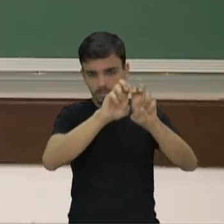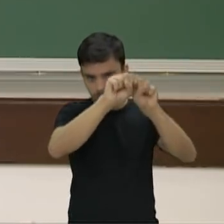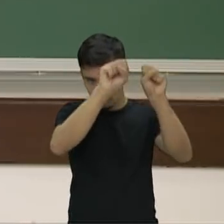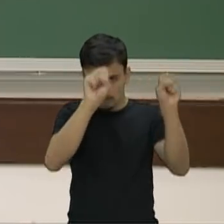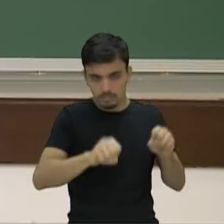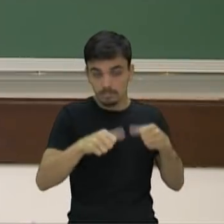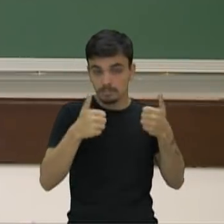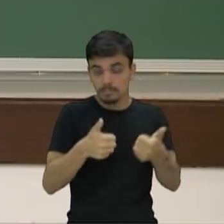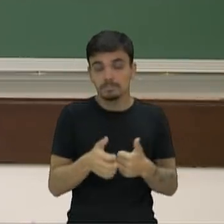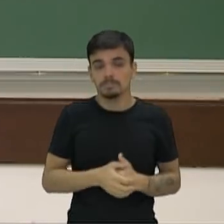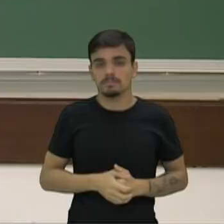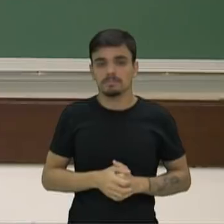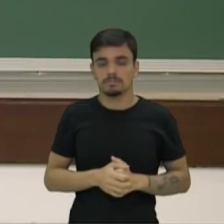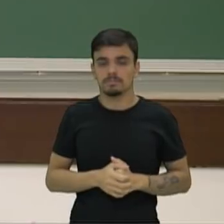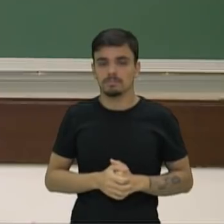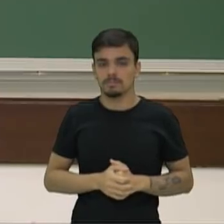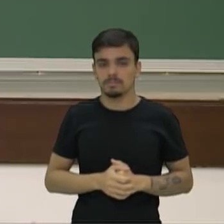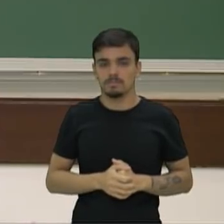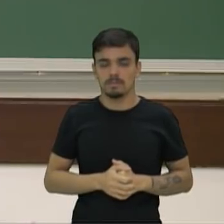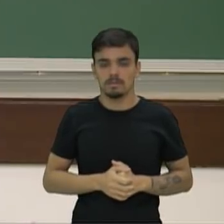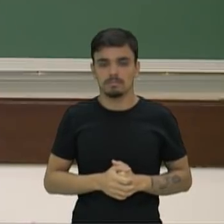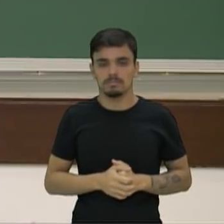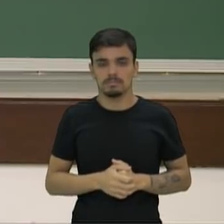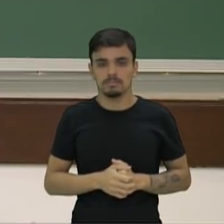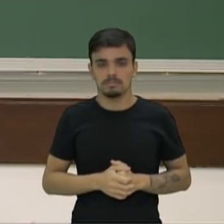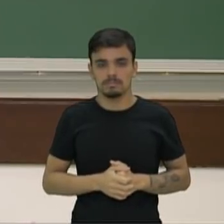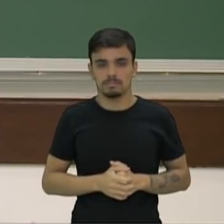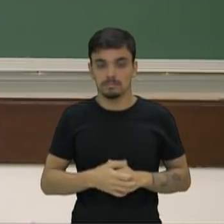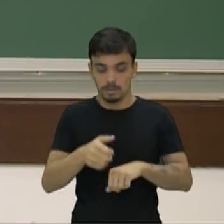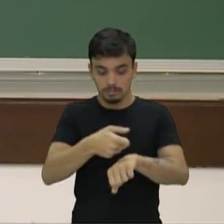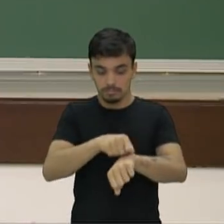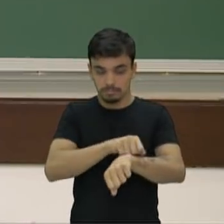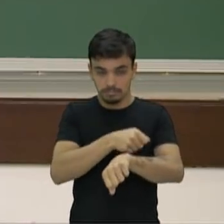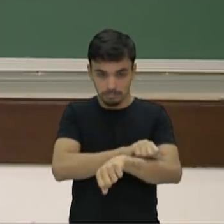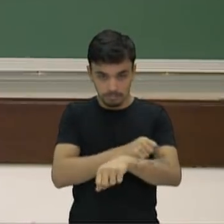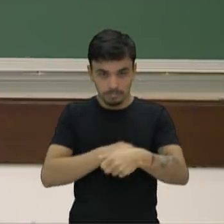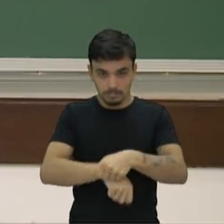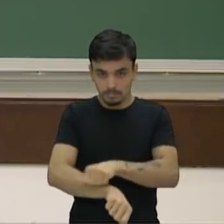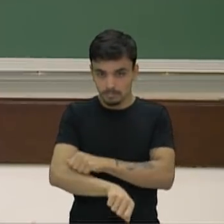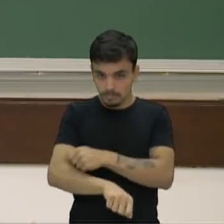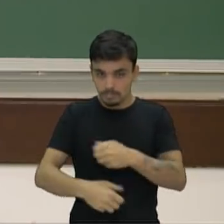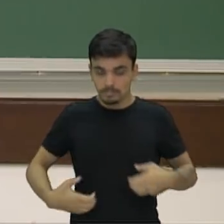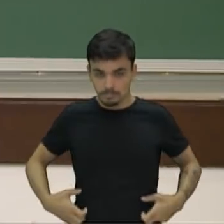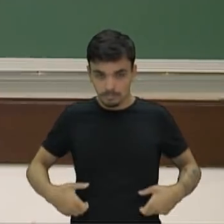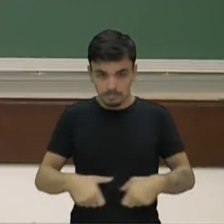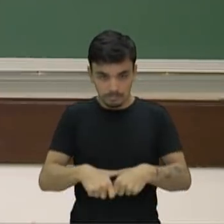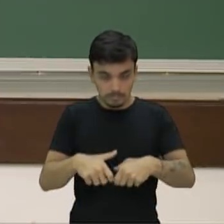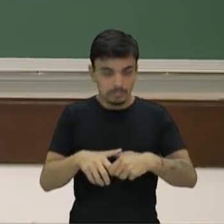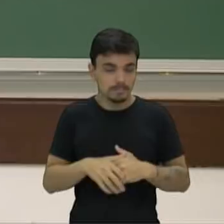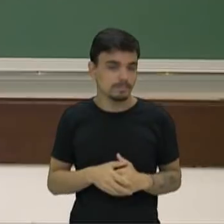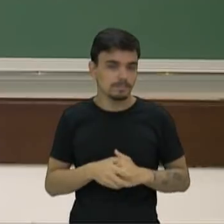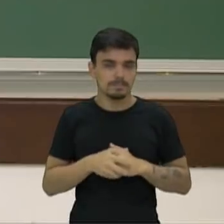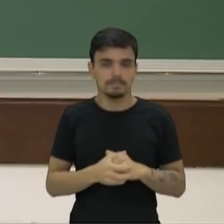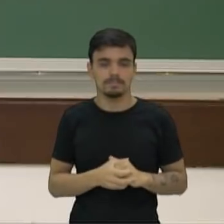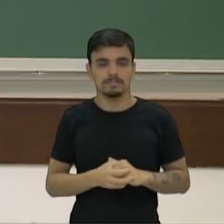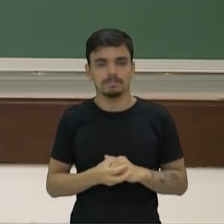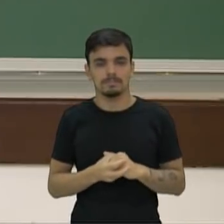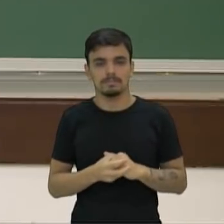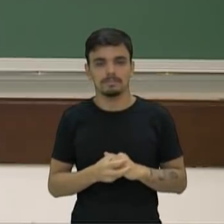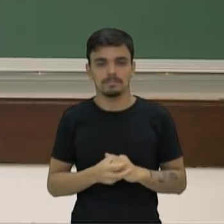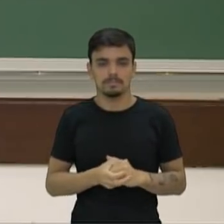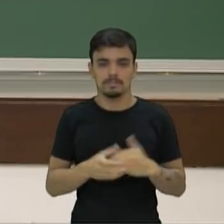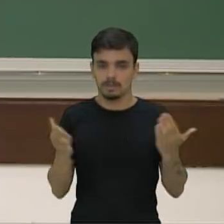ideia mesmo do sistema, ok? Vamos lá? Dobre as mangas, aperta o cinto, segure-se na